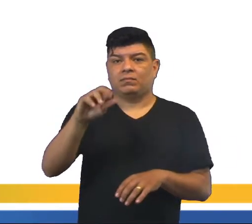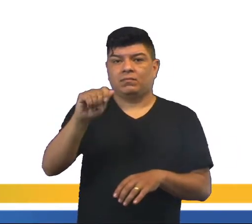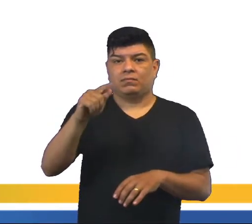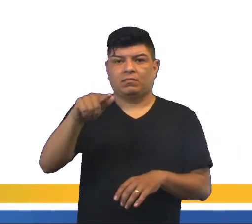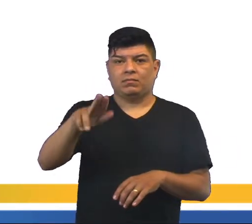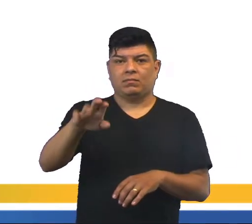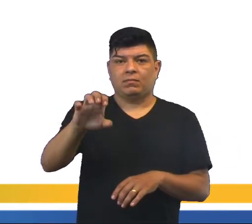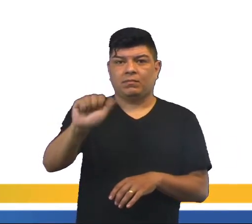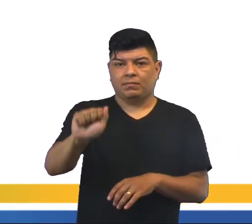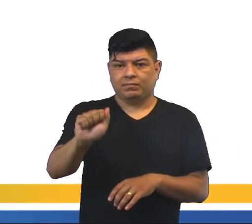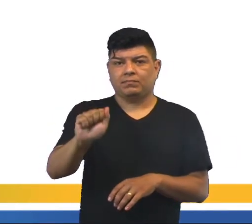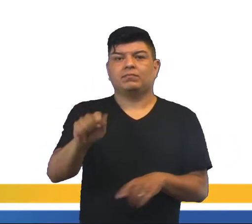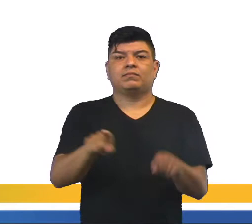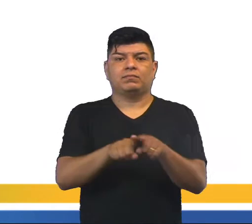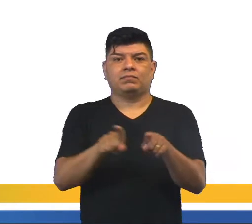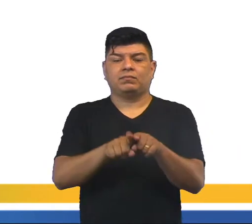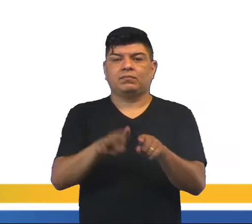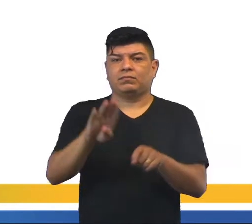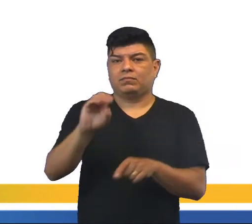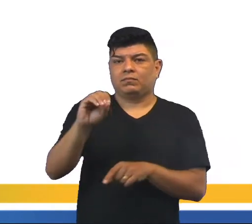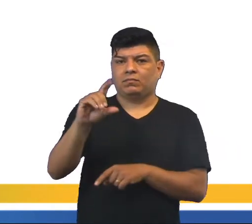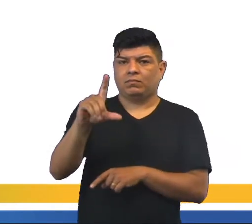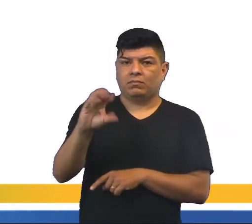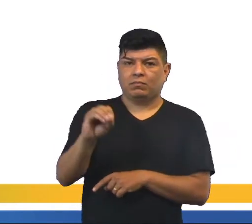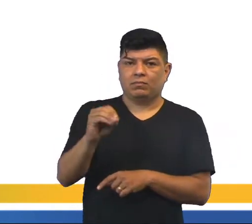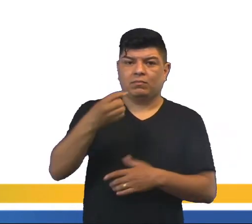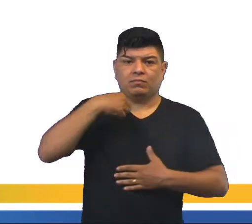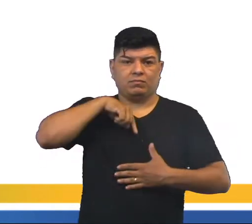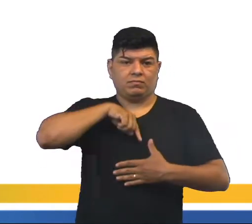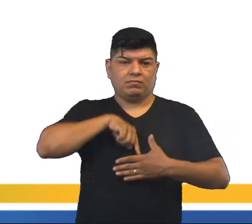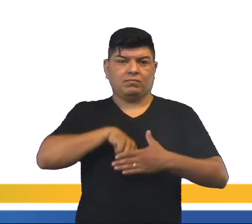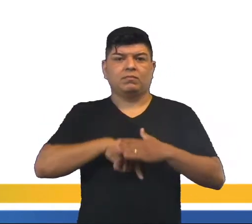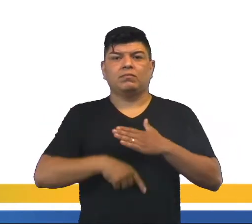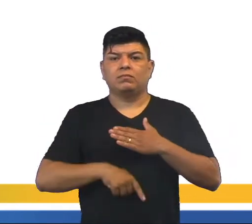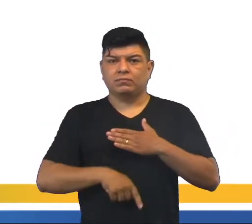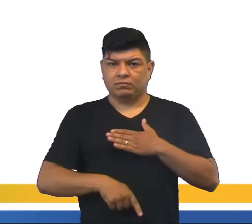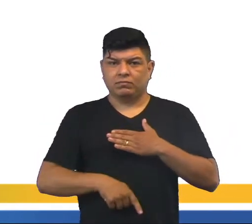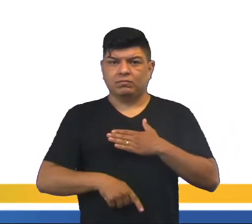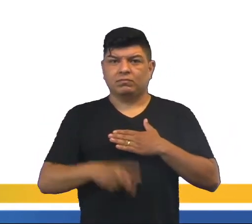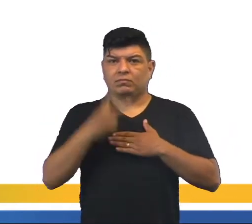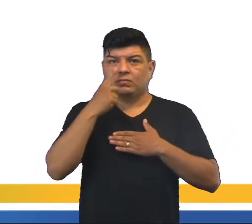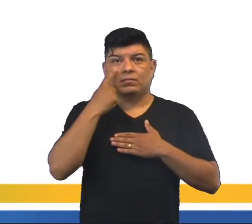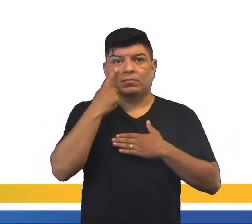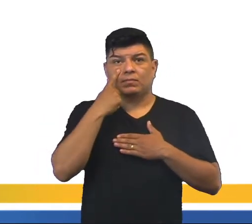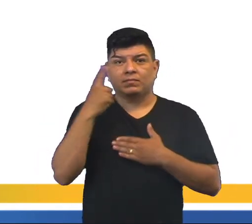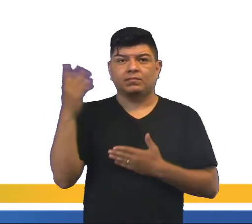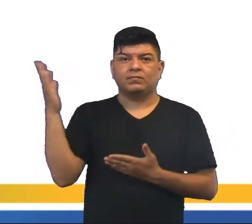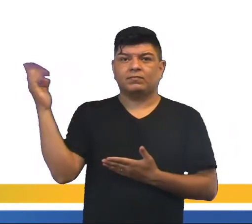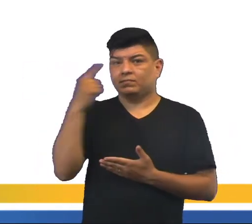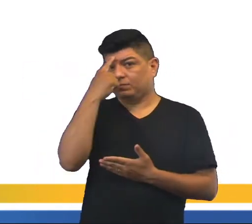esôfago. O bolo alimentar segue da faringe para o esôfago. Observe aí.